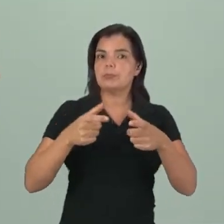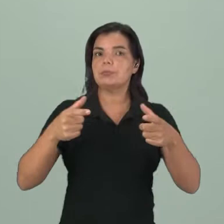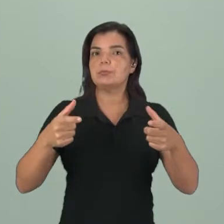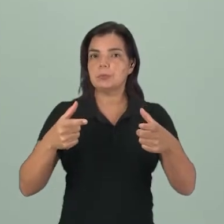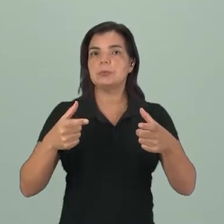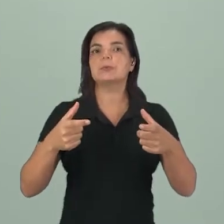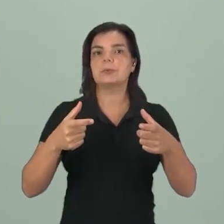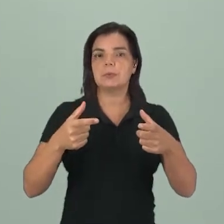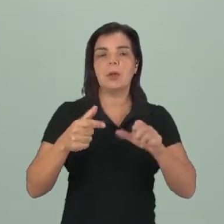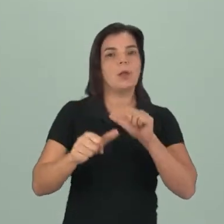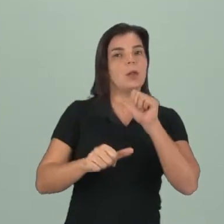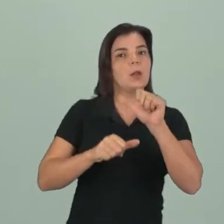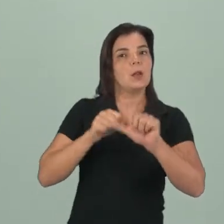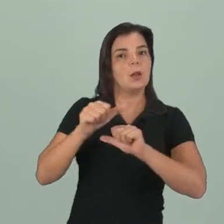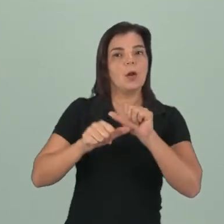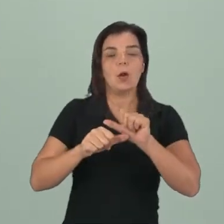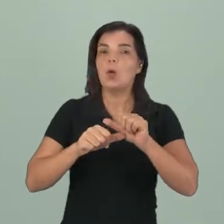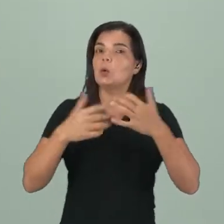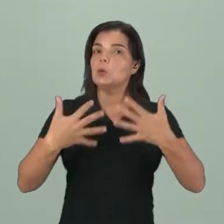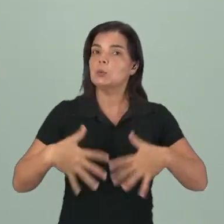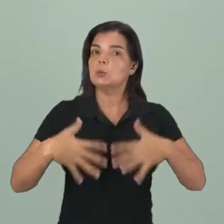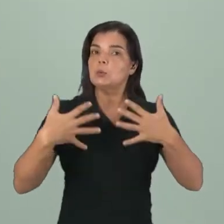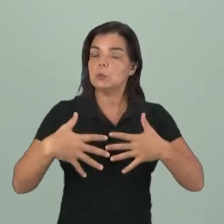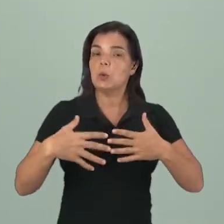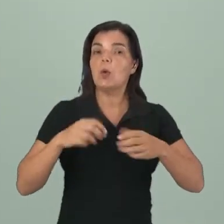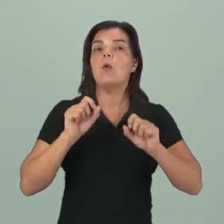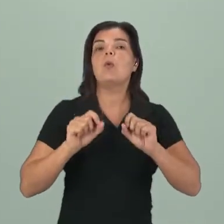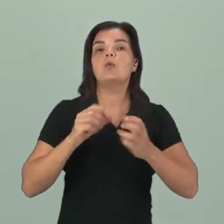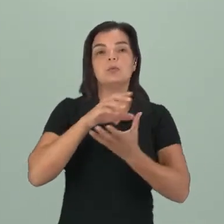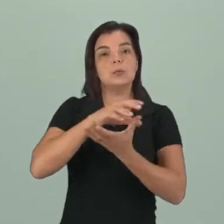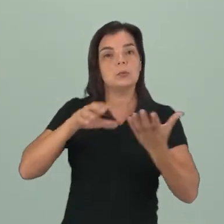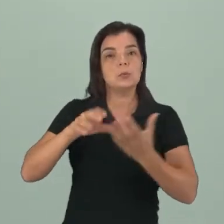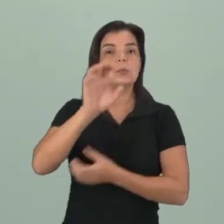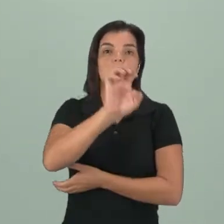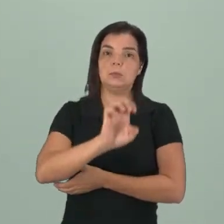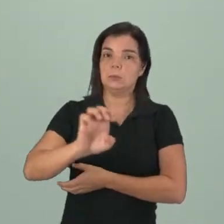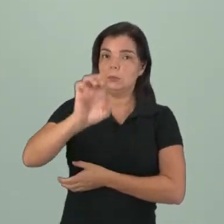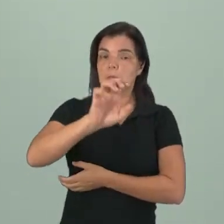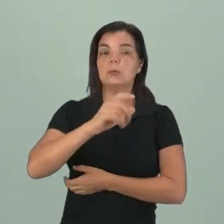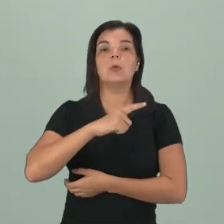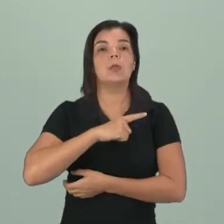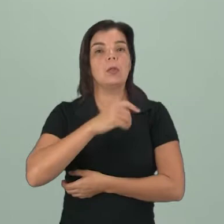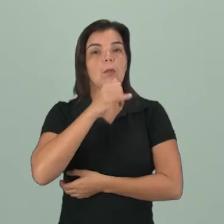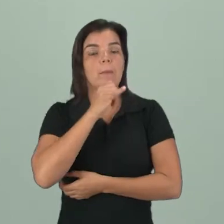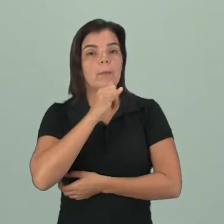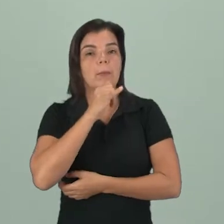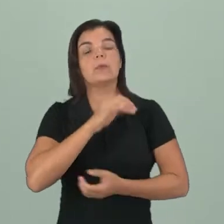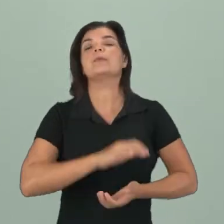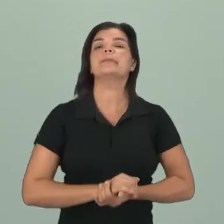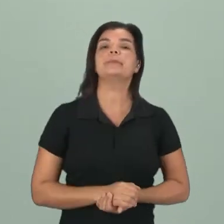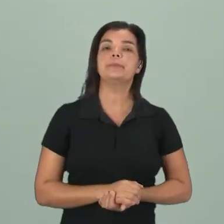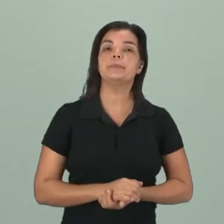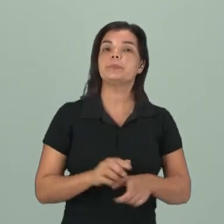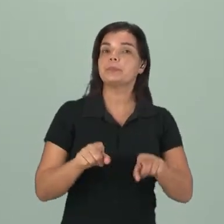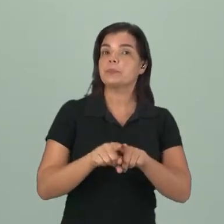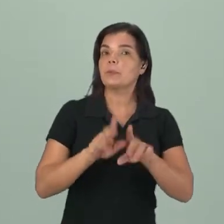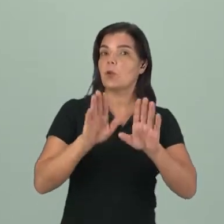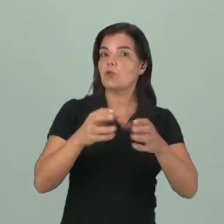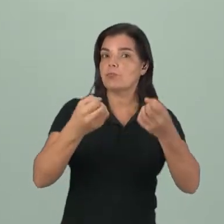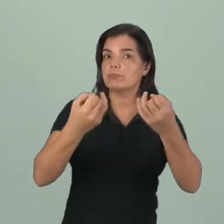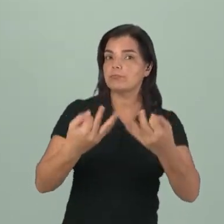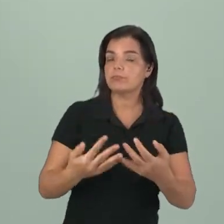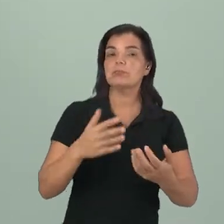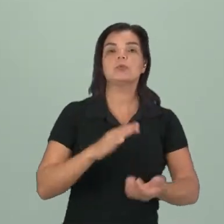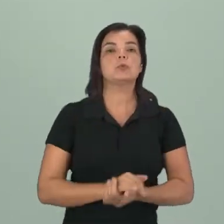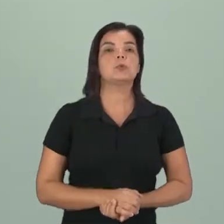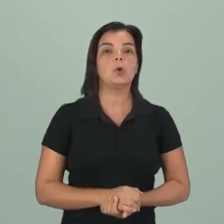grandes transformações e modificações no continente europeu. A gente tem, por exemplo, a passagem, isso já falando mais